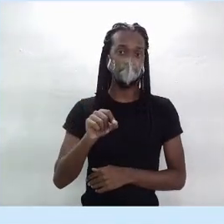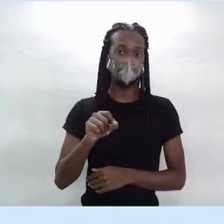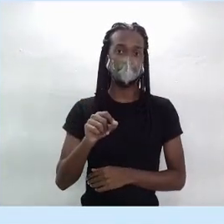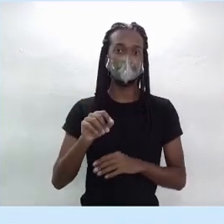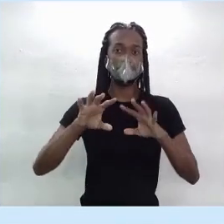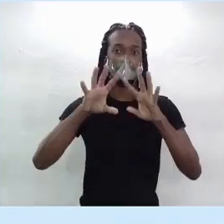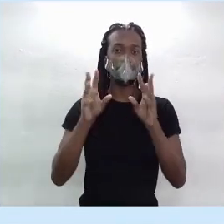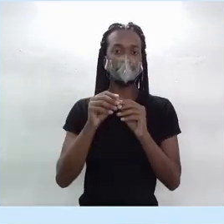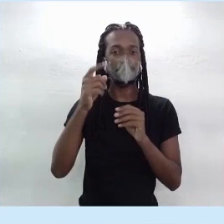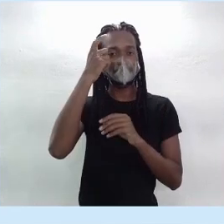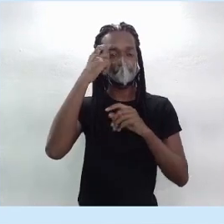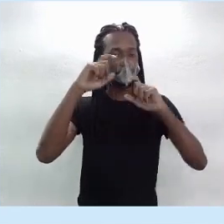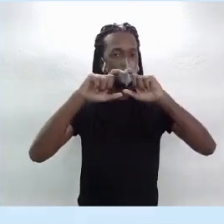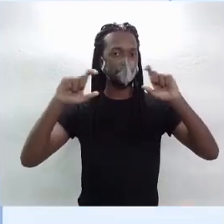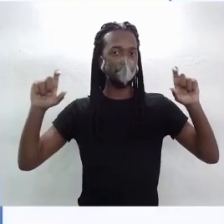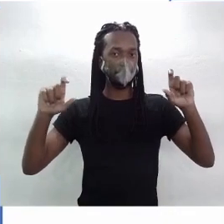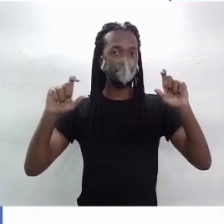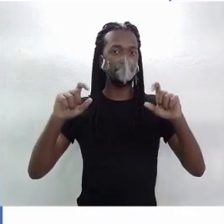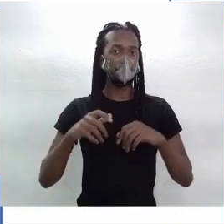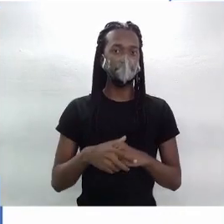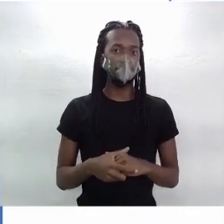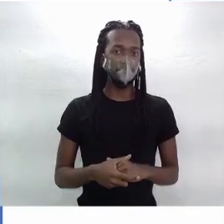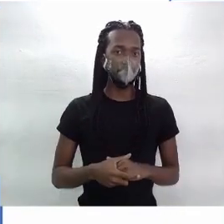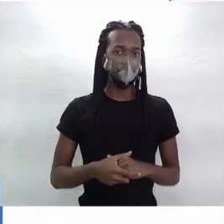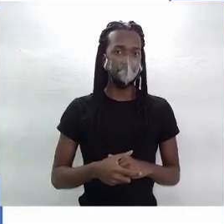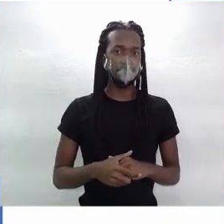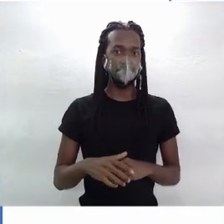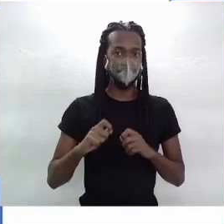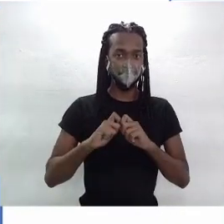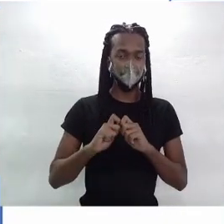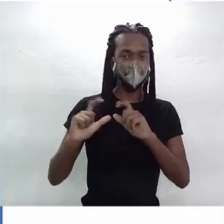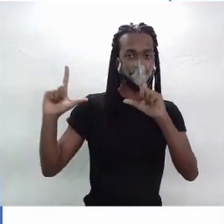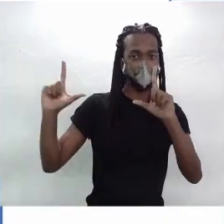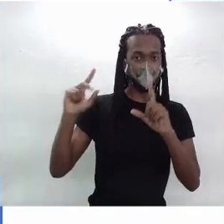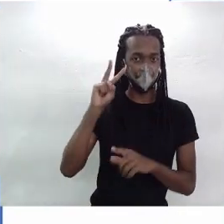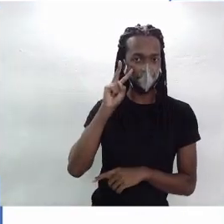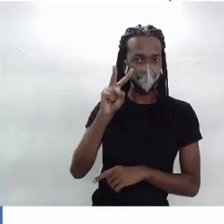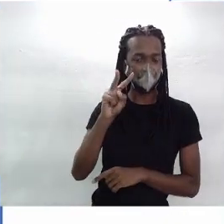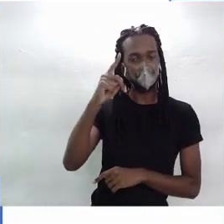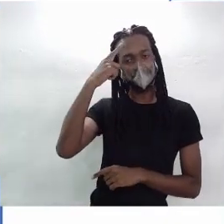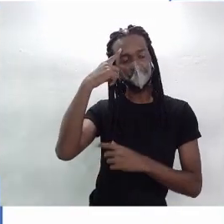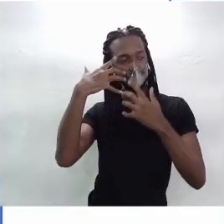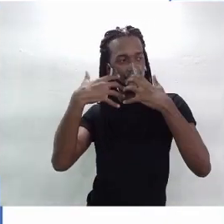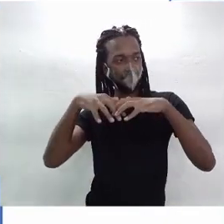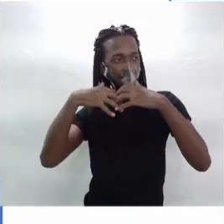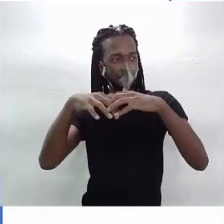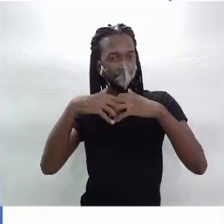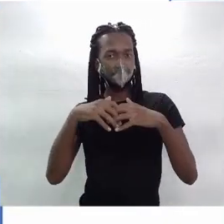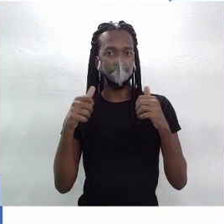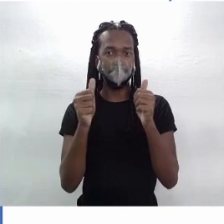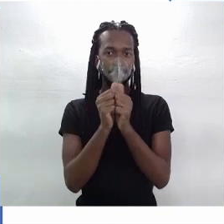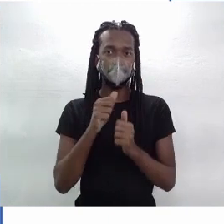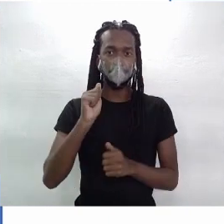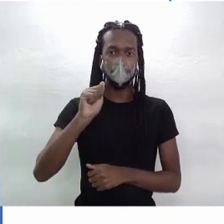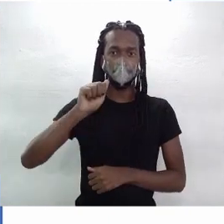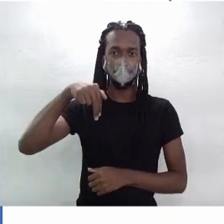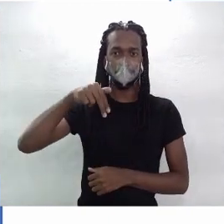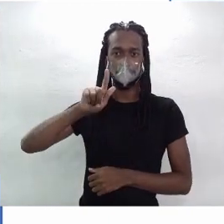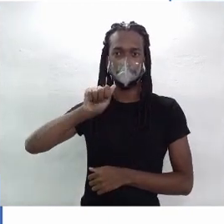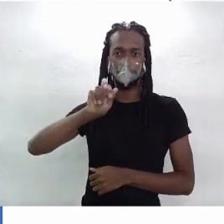pequeno pensamento. Vamos lá. Como há na tela, olhem, reflitam comigo.